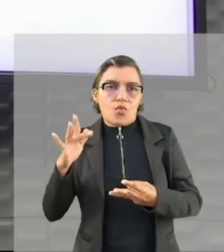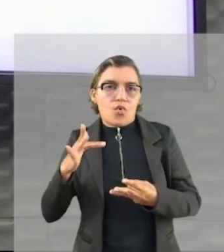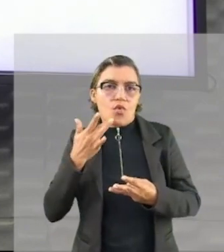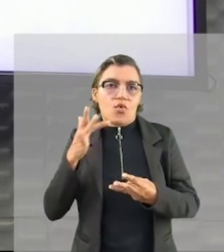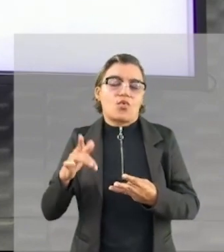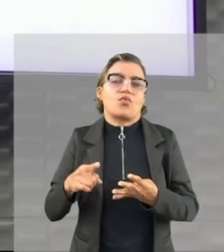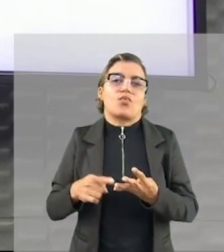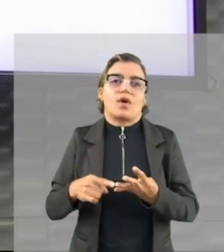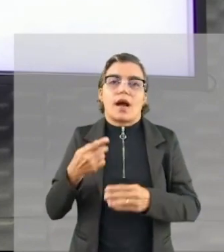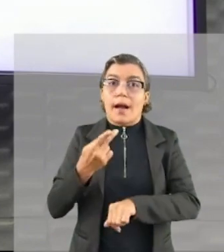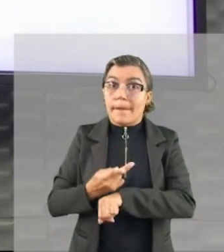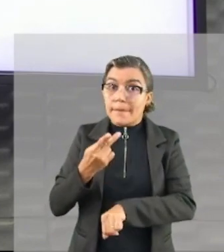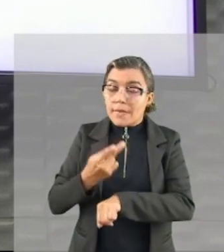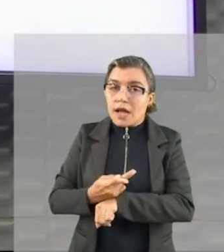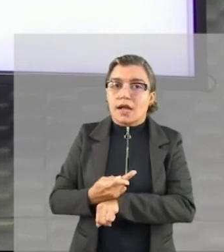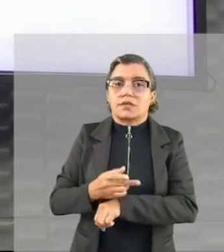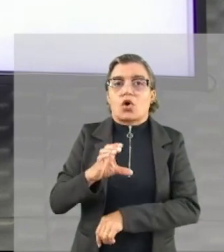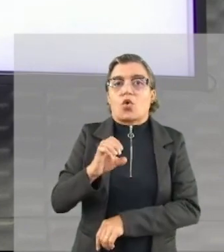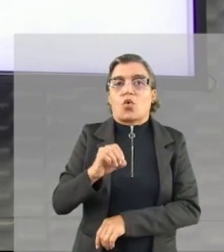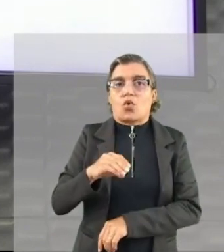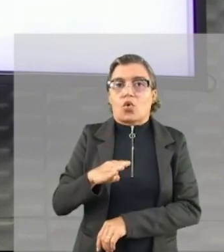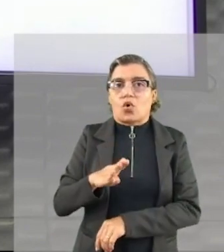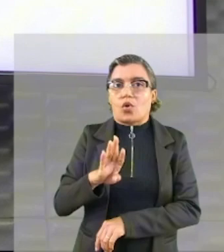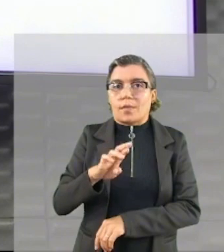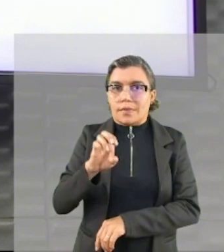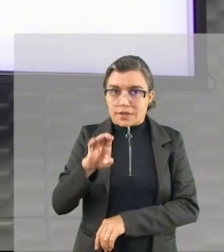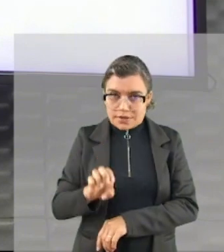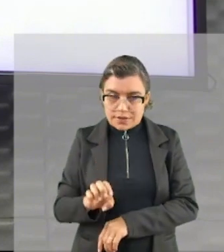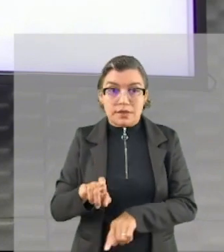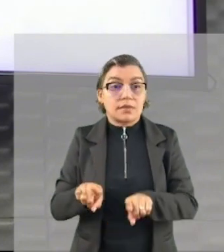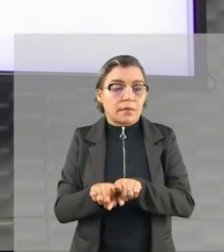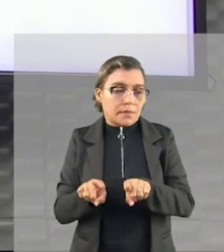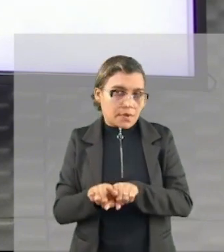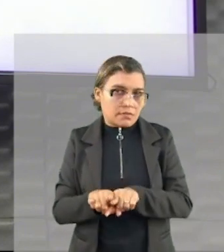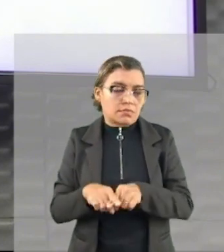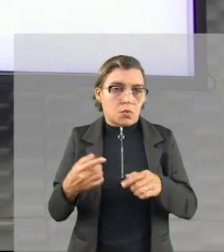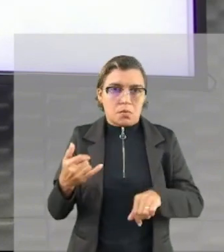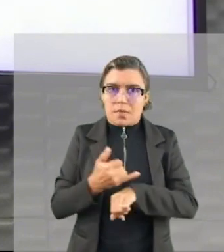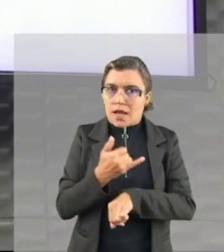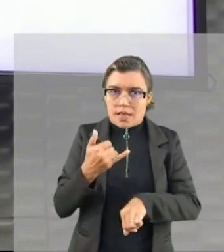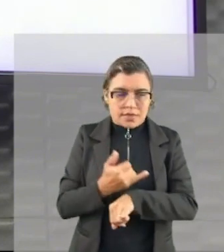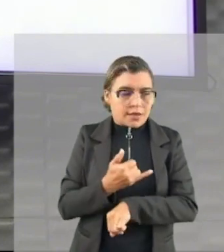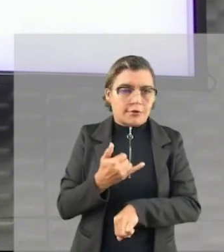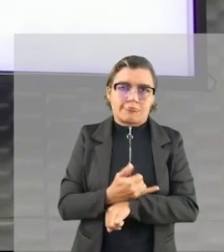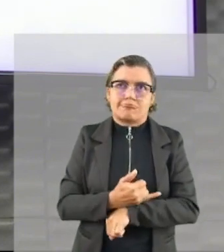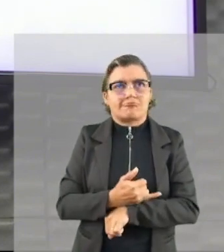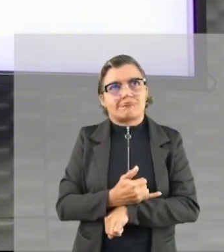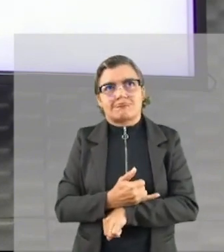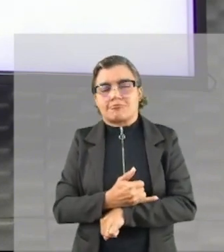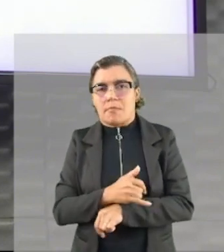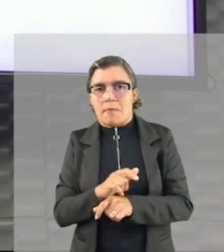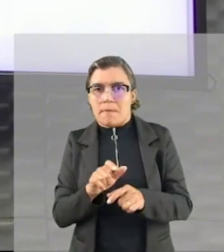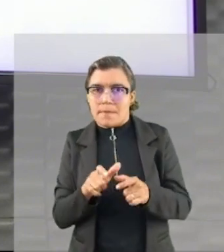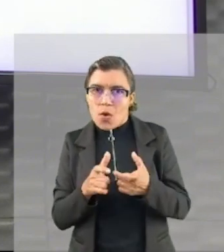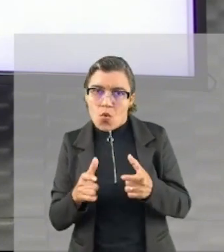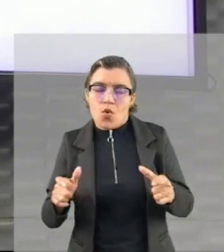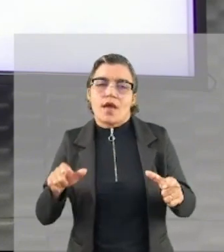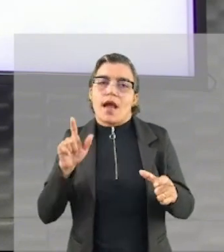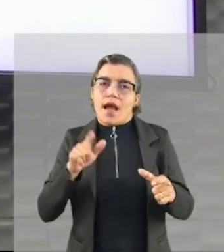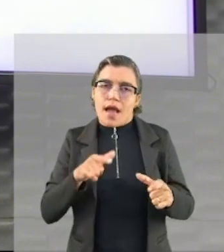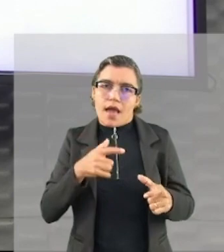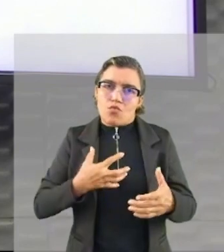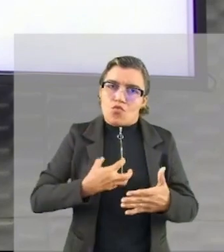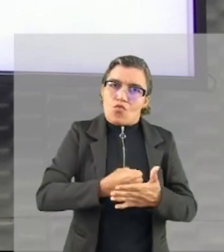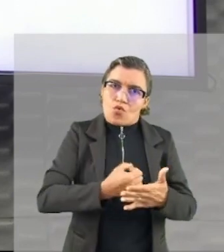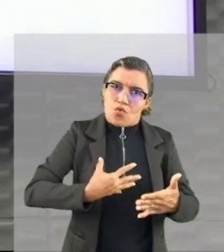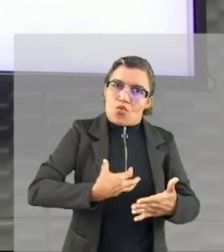cobre, os metais em geral são bons condutores de calor. O que pode explicar isso? Os metais,